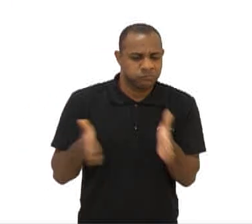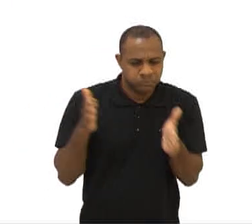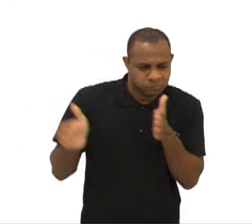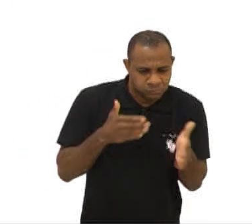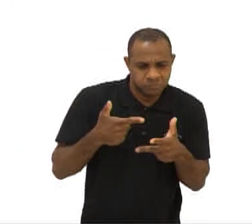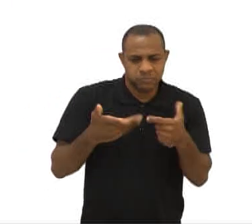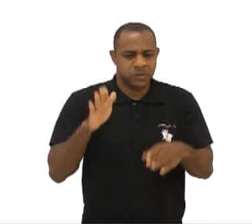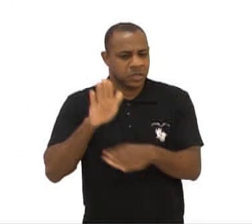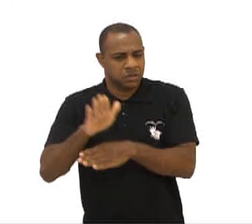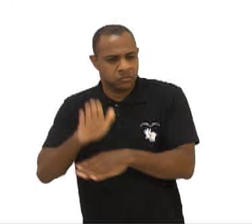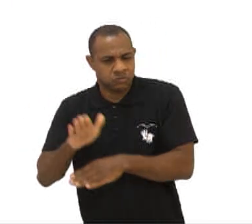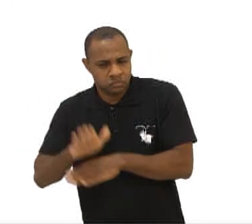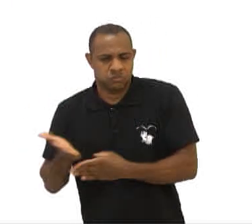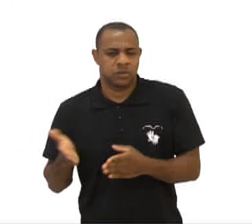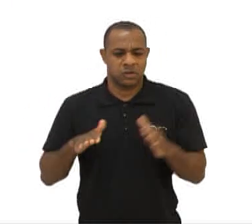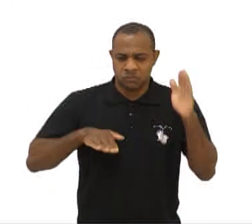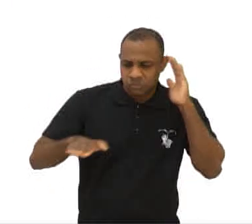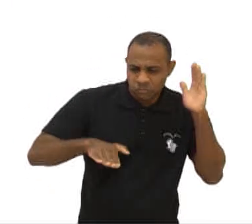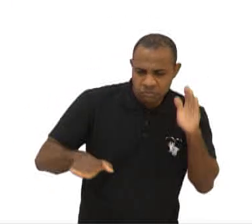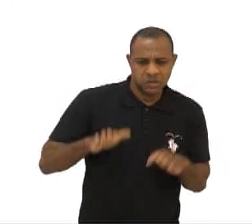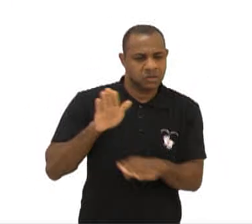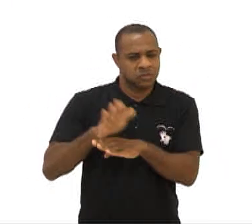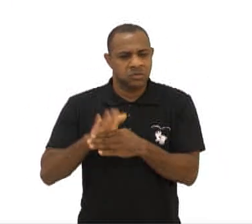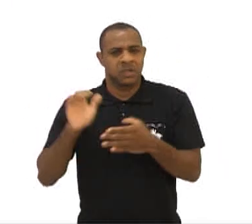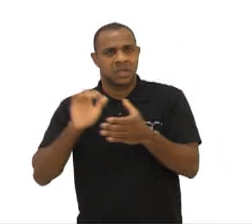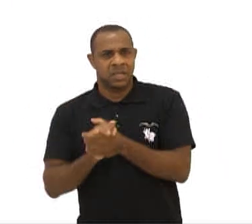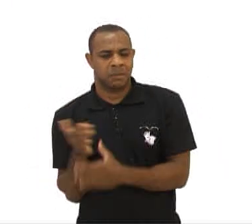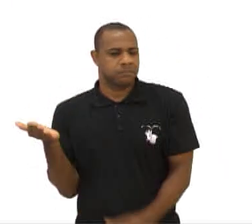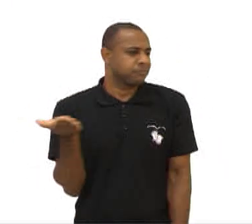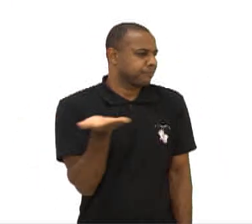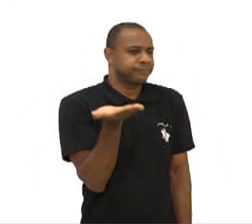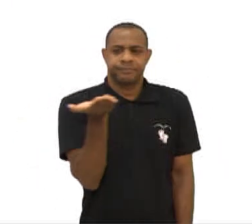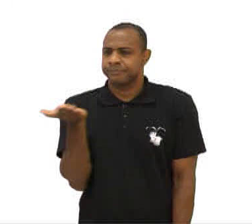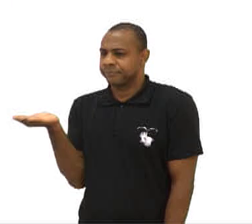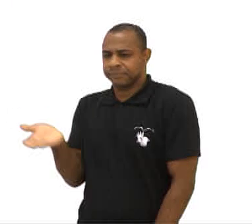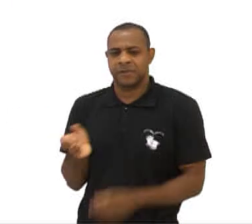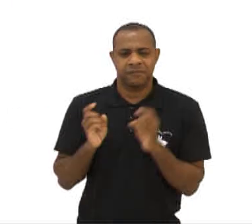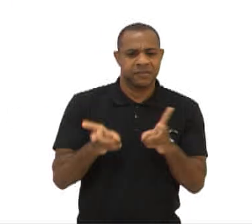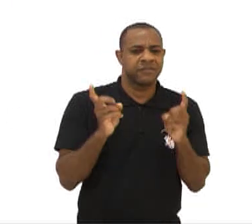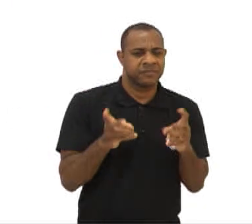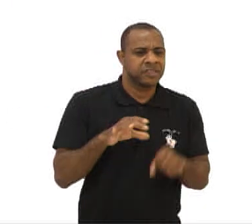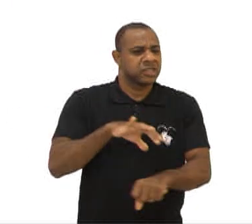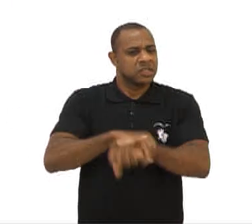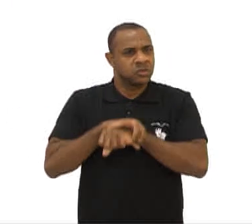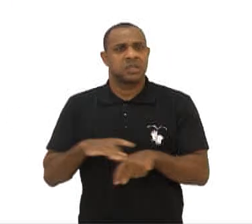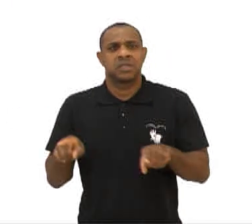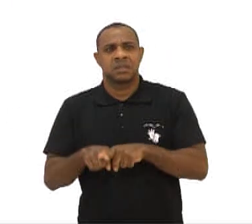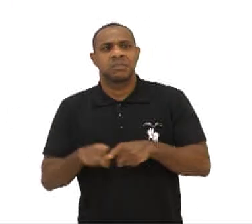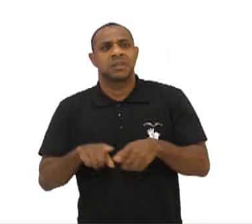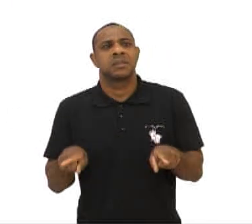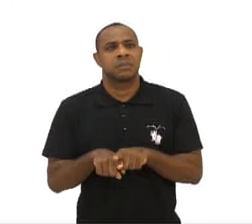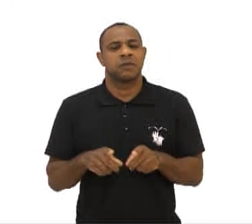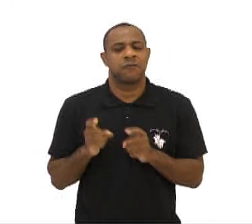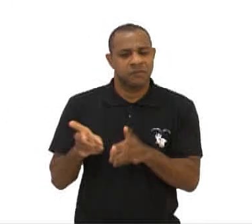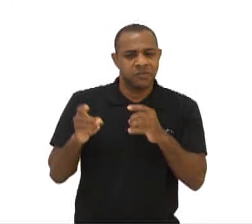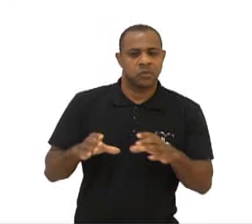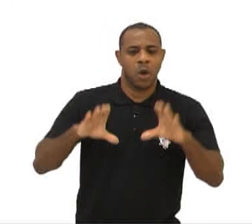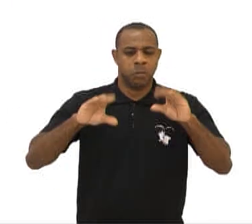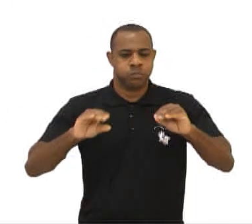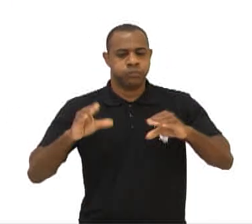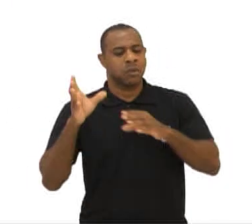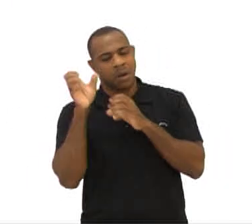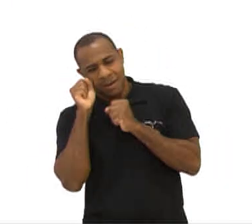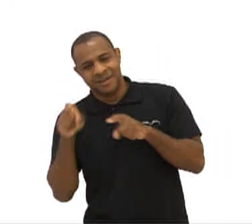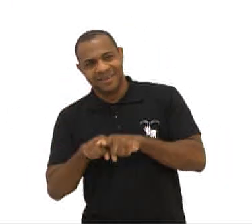auxiliando DJ em casamentos, em painéis solares. Fui vendedor de seguros e, por fim, vendedor de colchões.